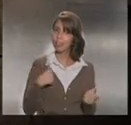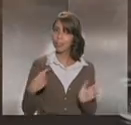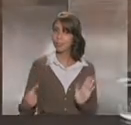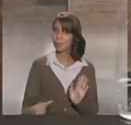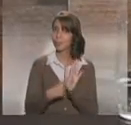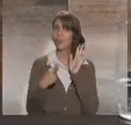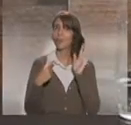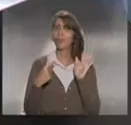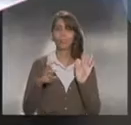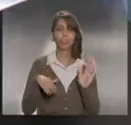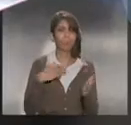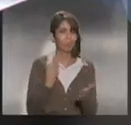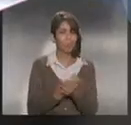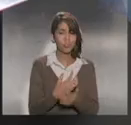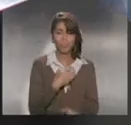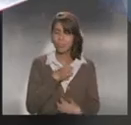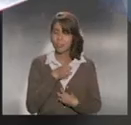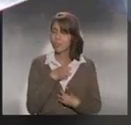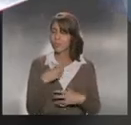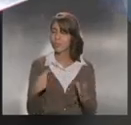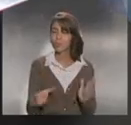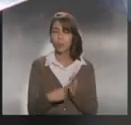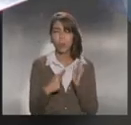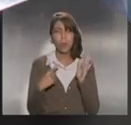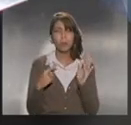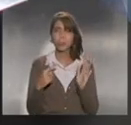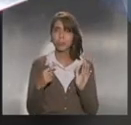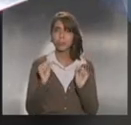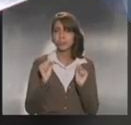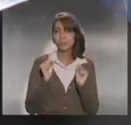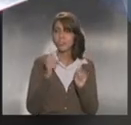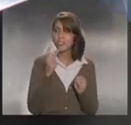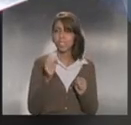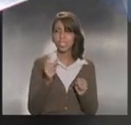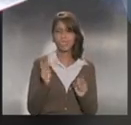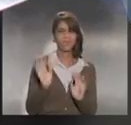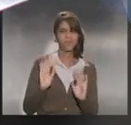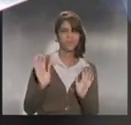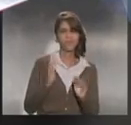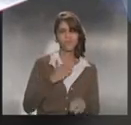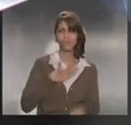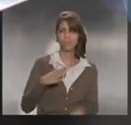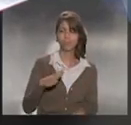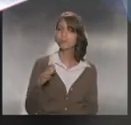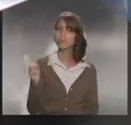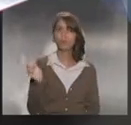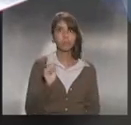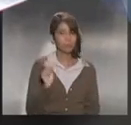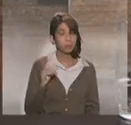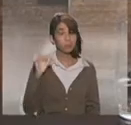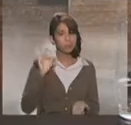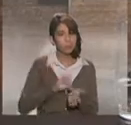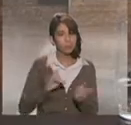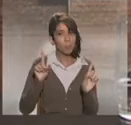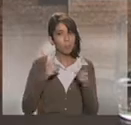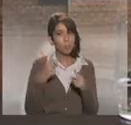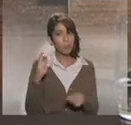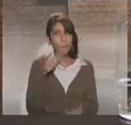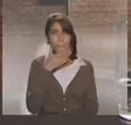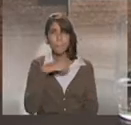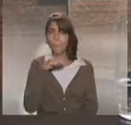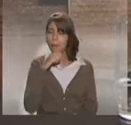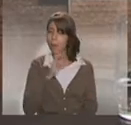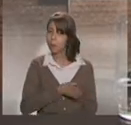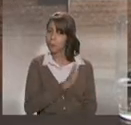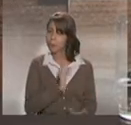hoje o que você falou eu poderia falar não nesse não gosto mas não realmente a música pela música que me toca